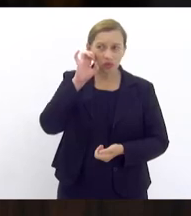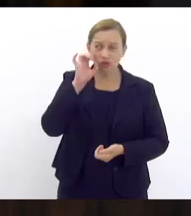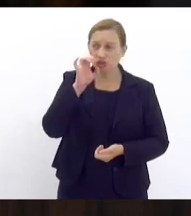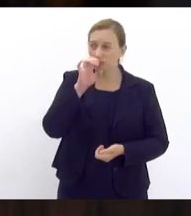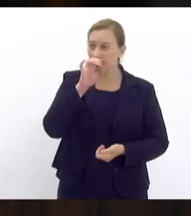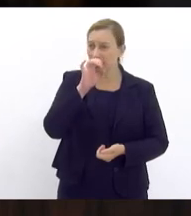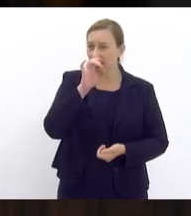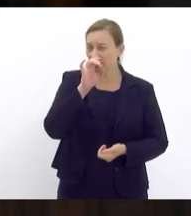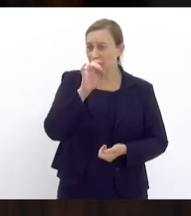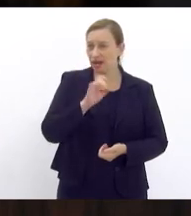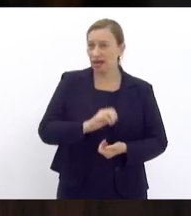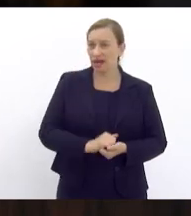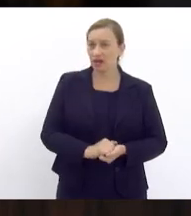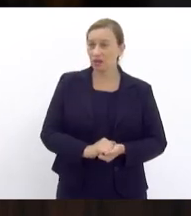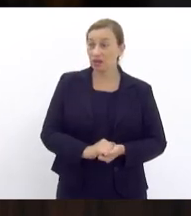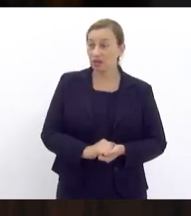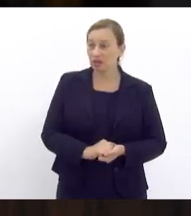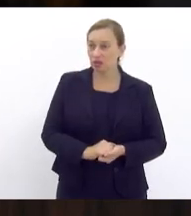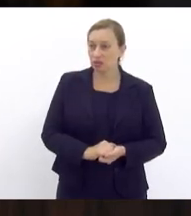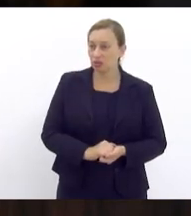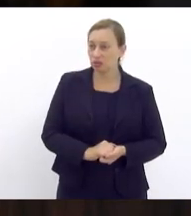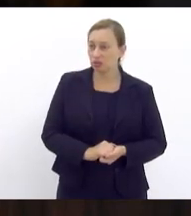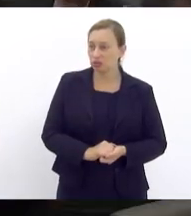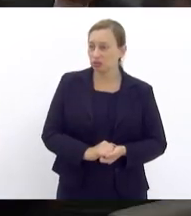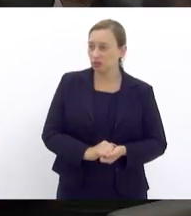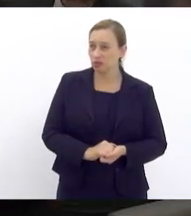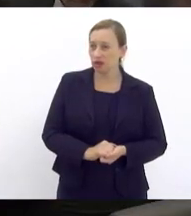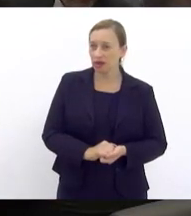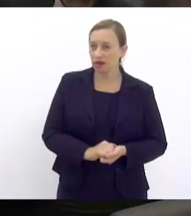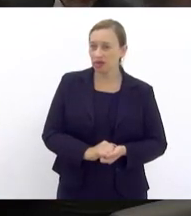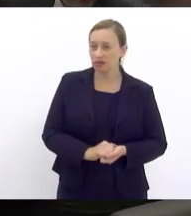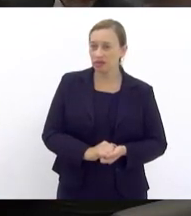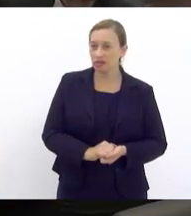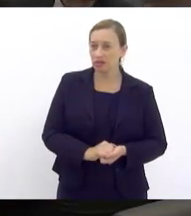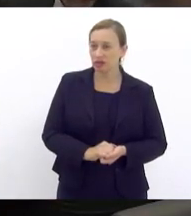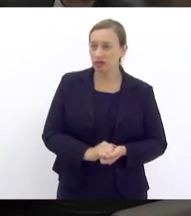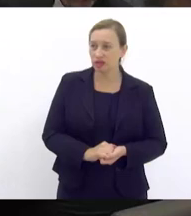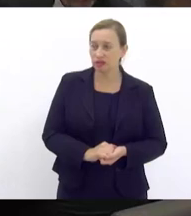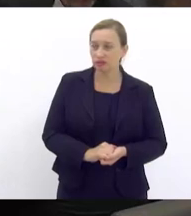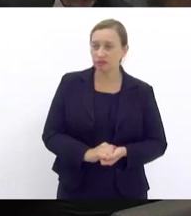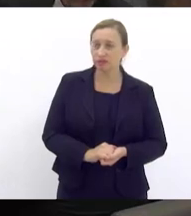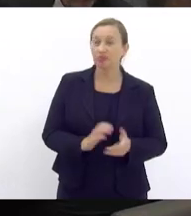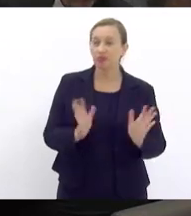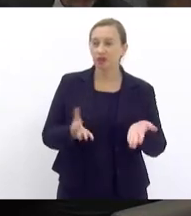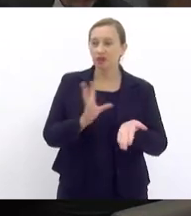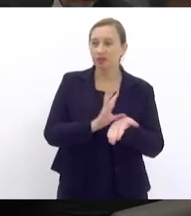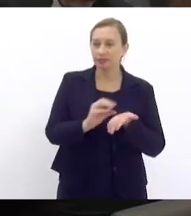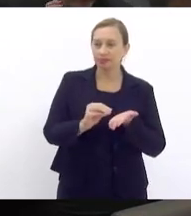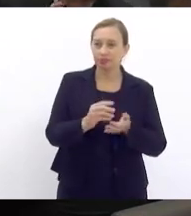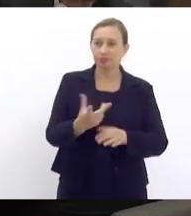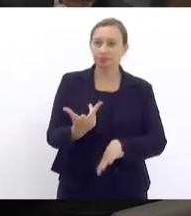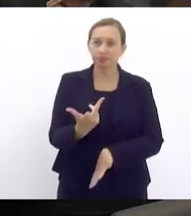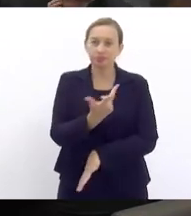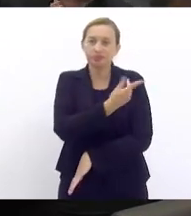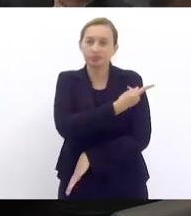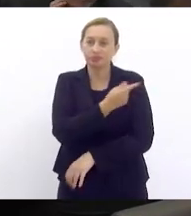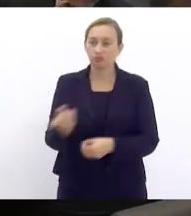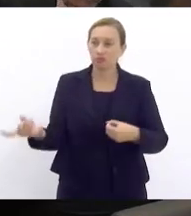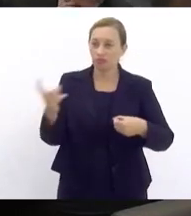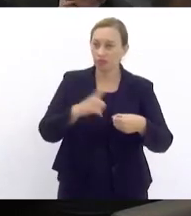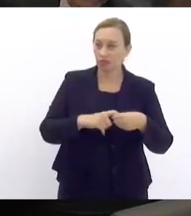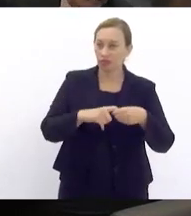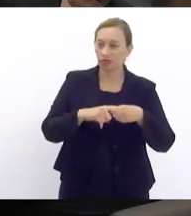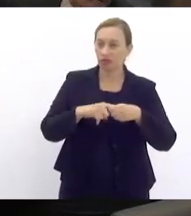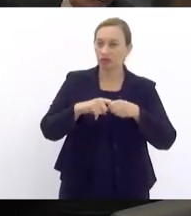logo depois Deputado Rodrigo coisa rápida apresenta que agora que a pauta da vacinação tá voltando a mídia